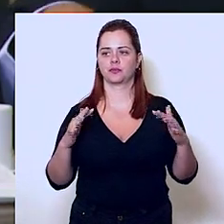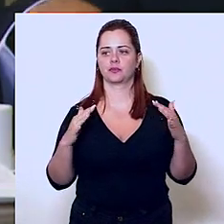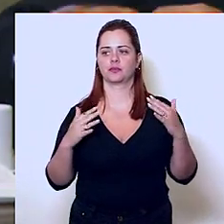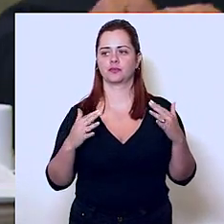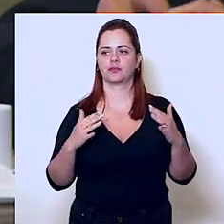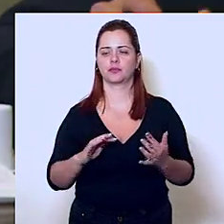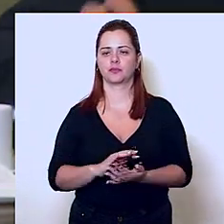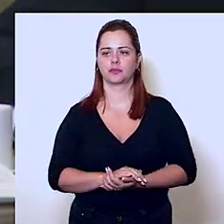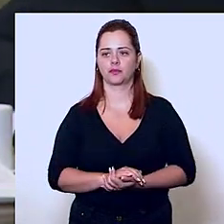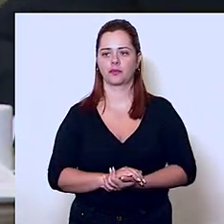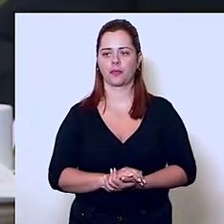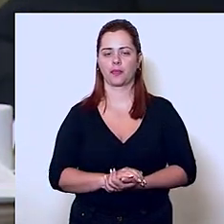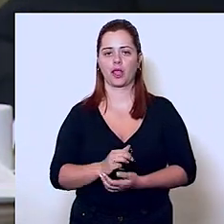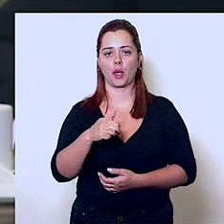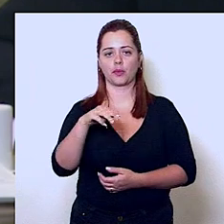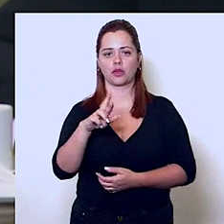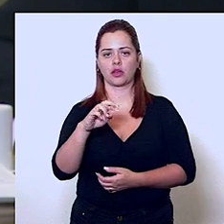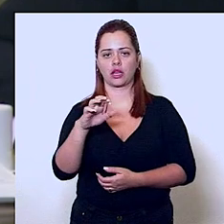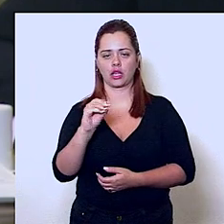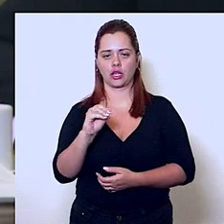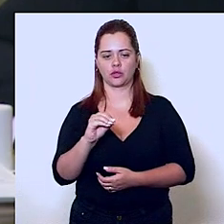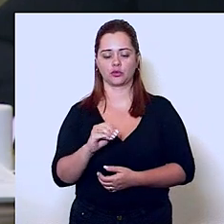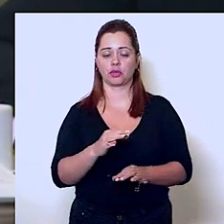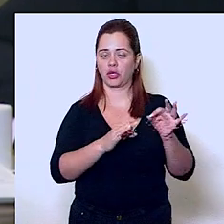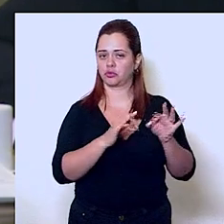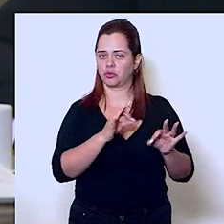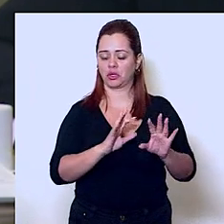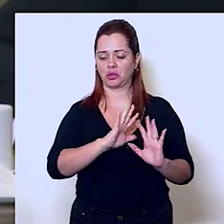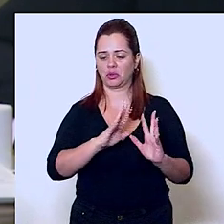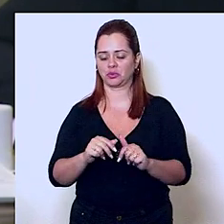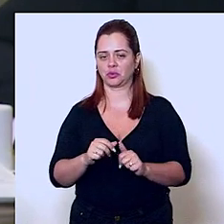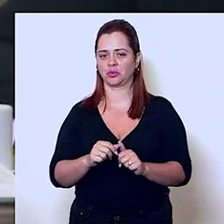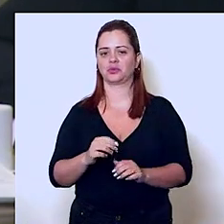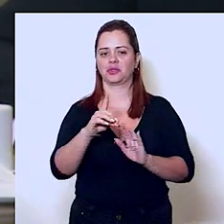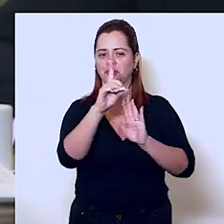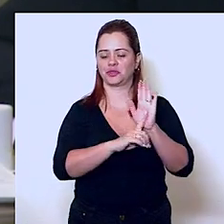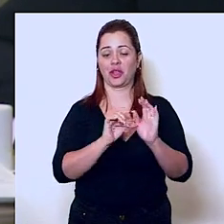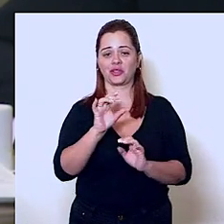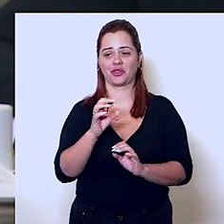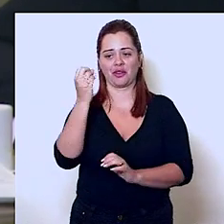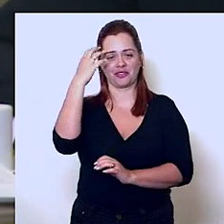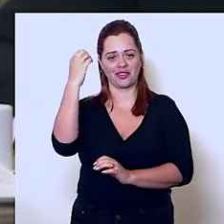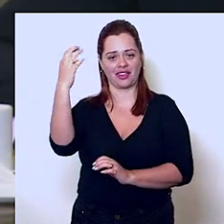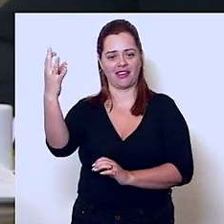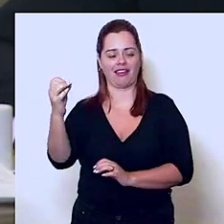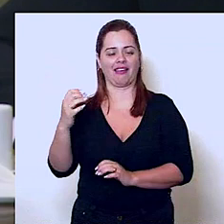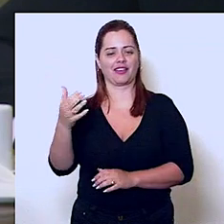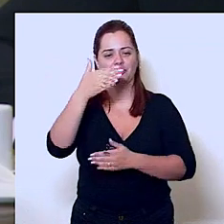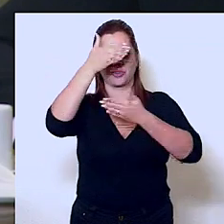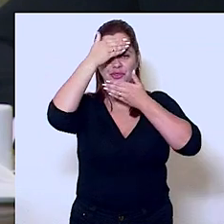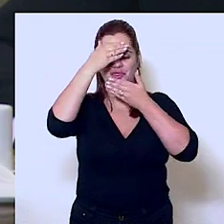Doutor Murilo, a julgar aqui pelos depoimentos, só essa viagem ao Iraque dá uma série com várias temporadas, não é